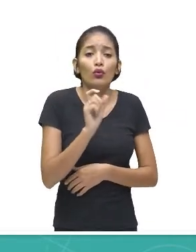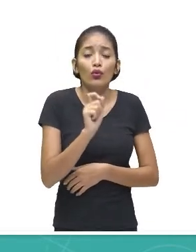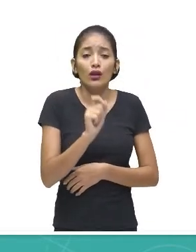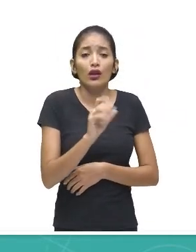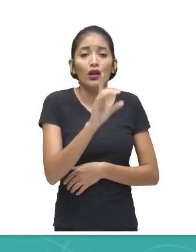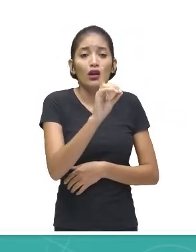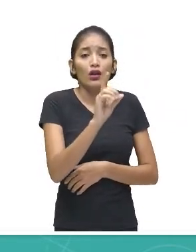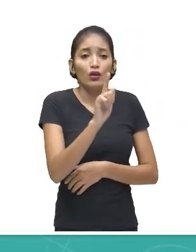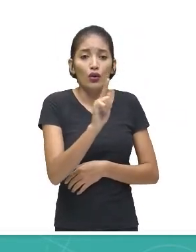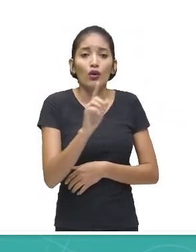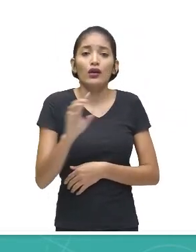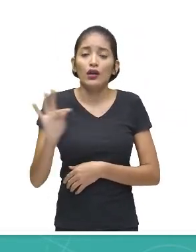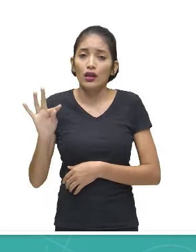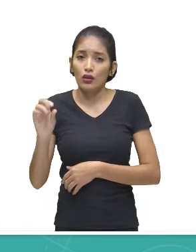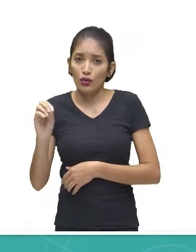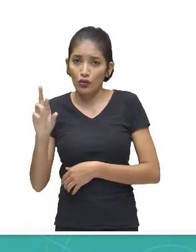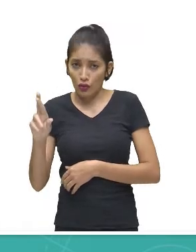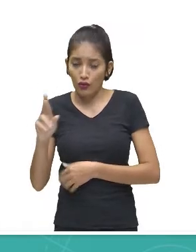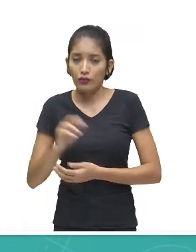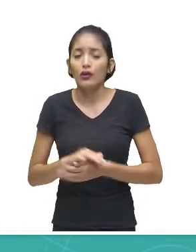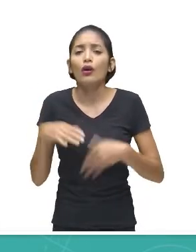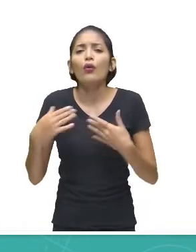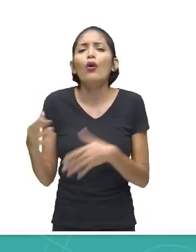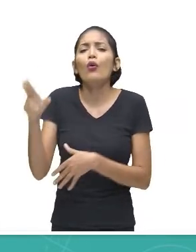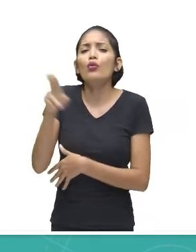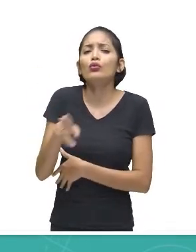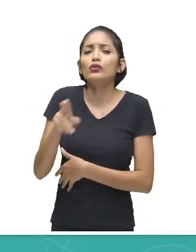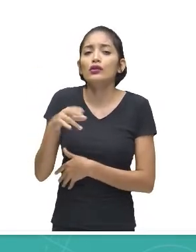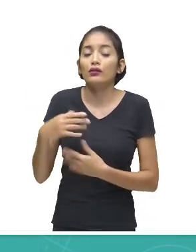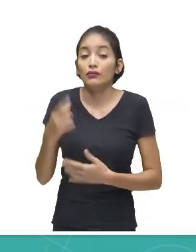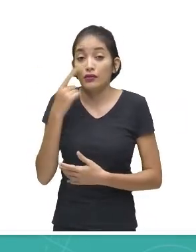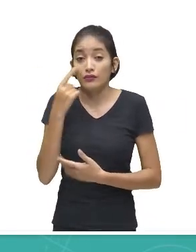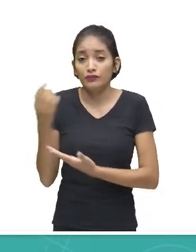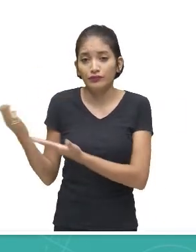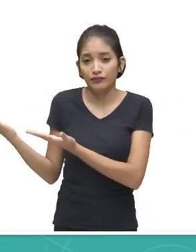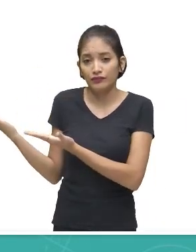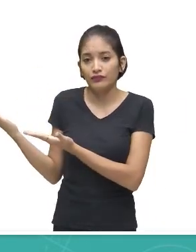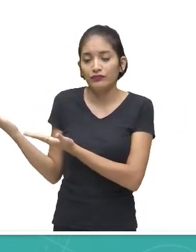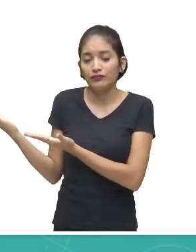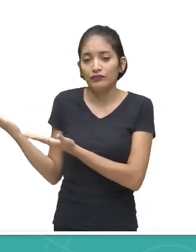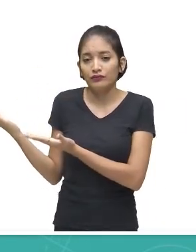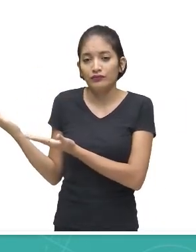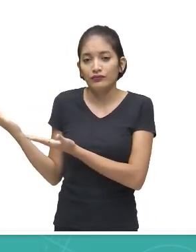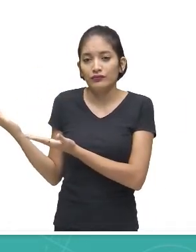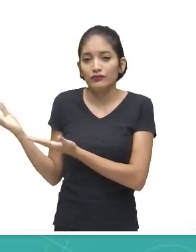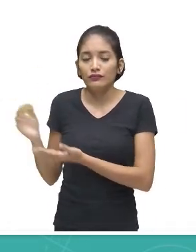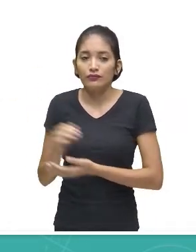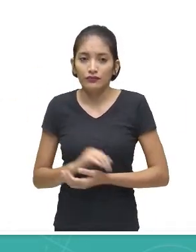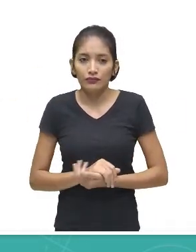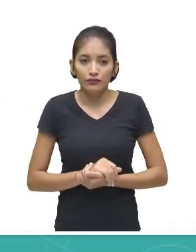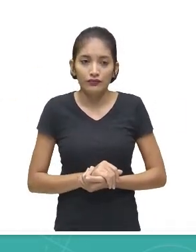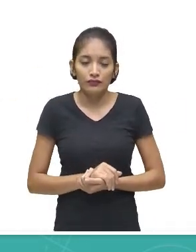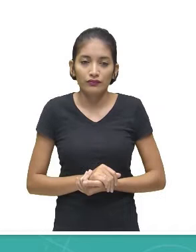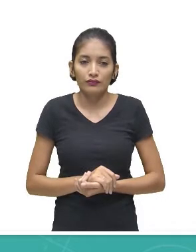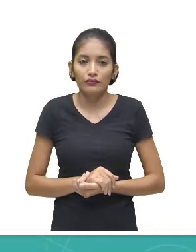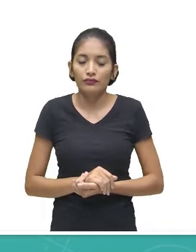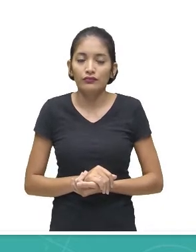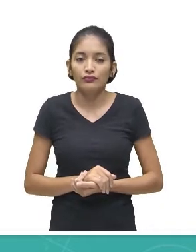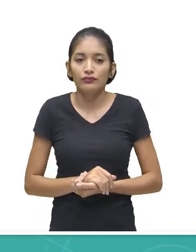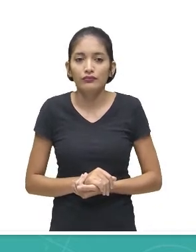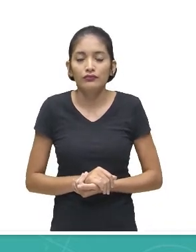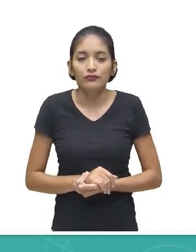quais pontuações vocês iriam utilizar. Vamos ver se vocês conseguiram acertar. Vamos lá. Temos aí, ó,